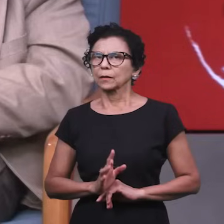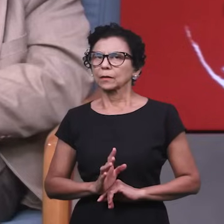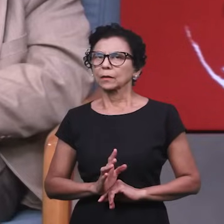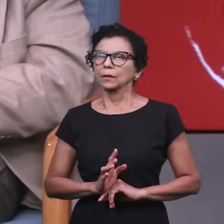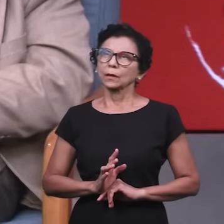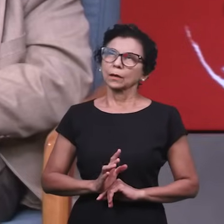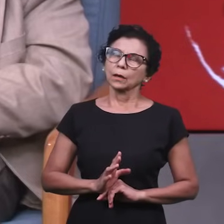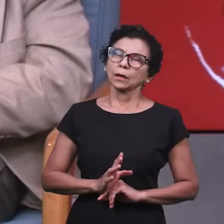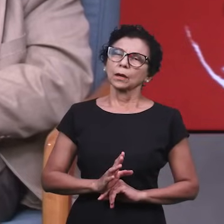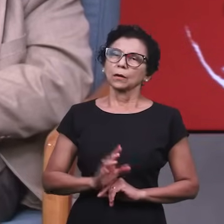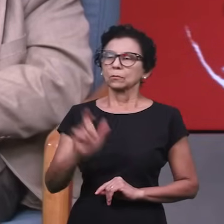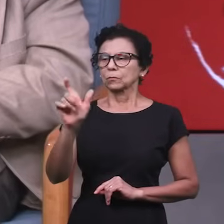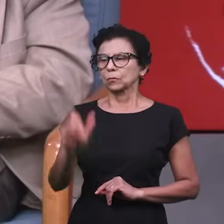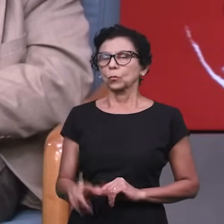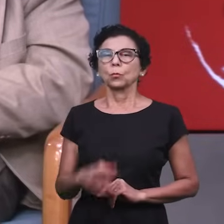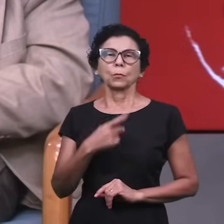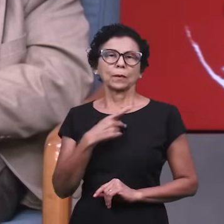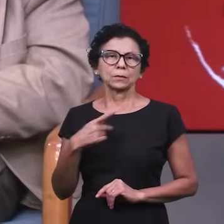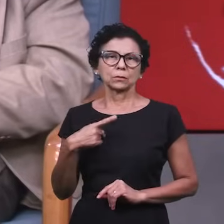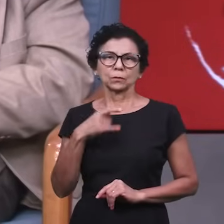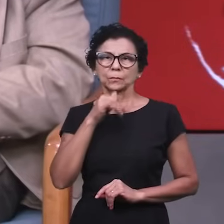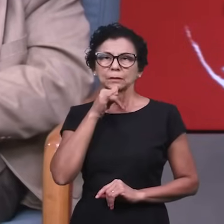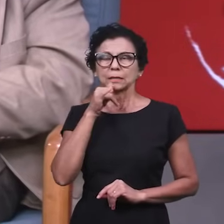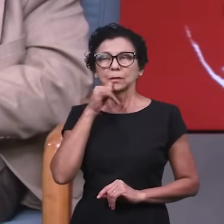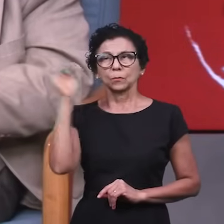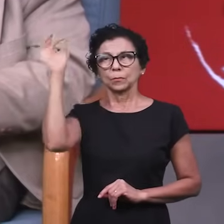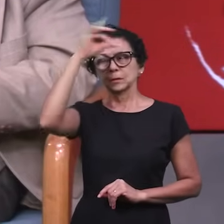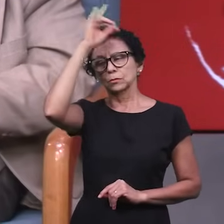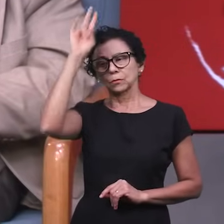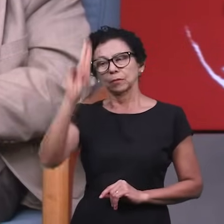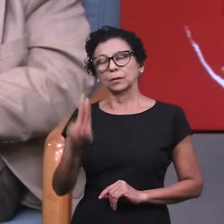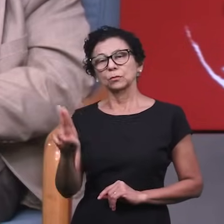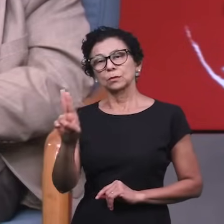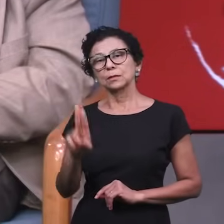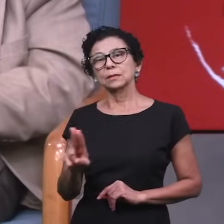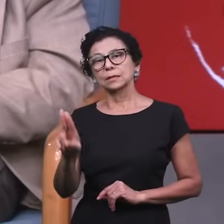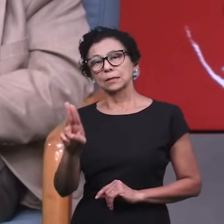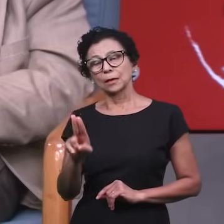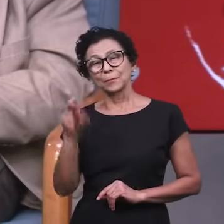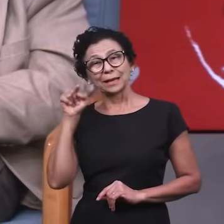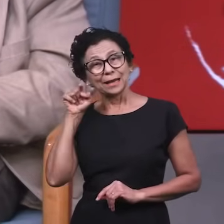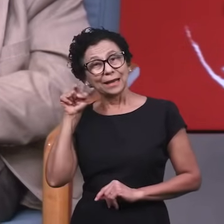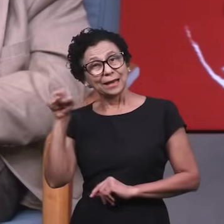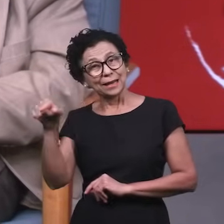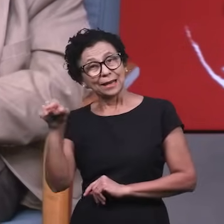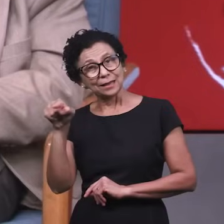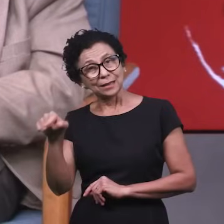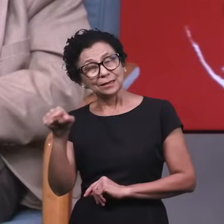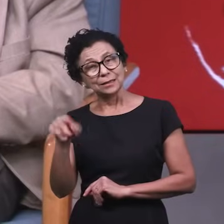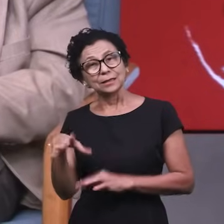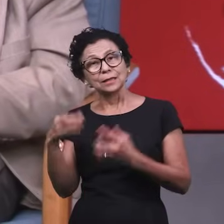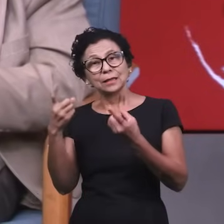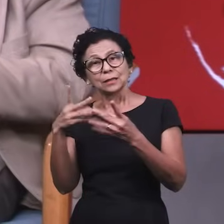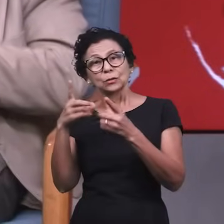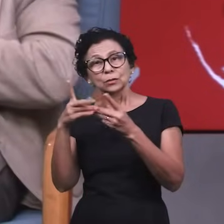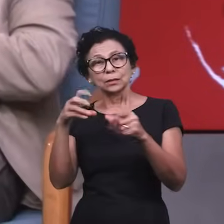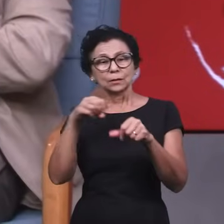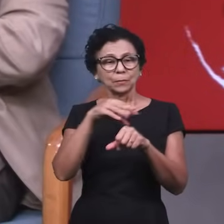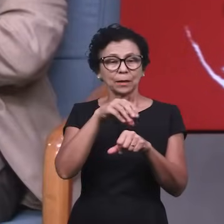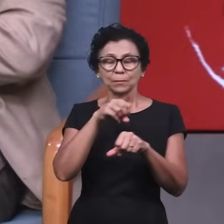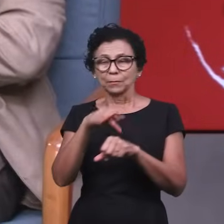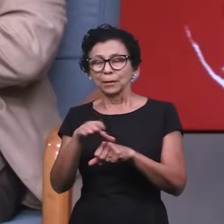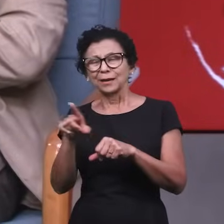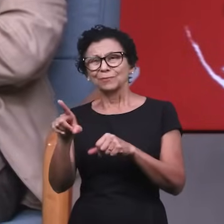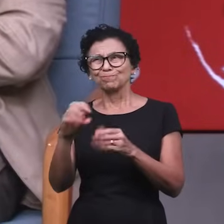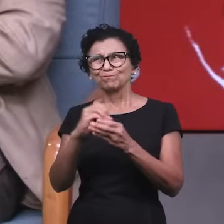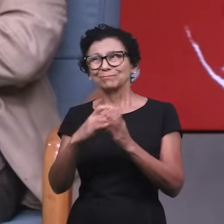mostrar com clareza a doutrina que já está estabelecida. Então ele vai ensinar, ele tem uma certa, é